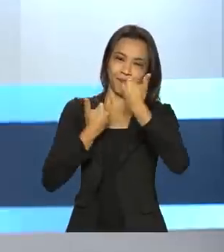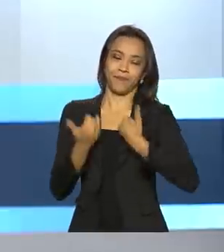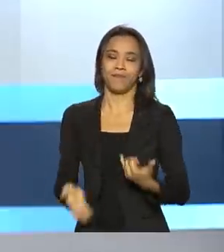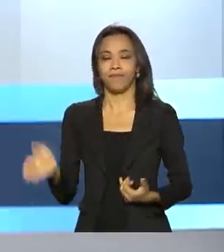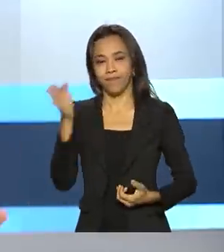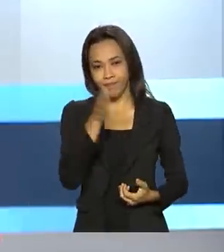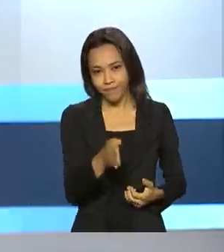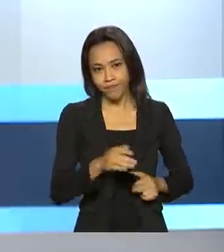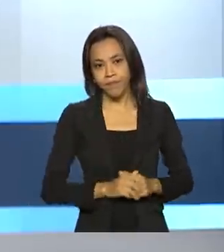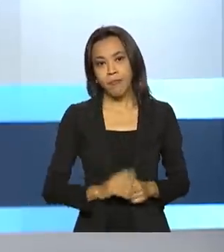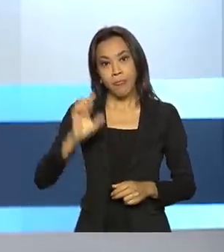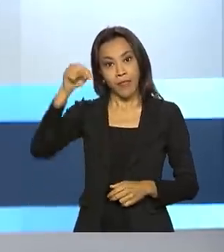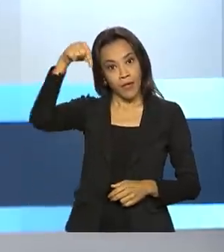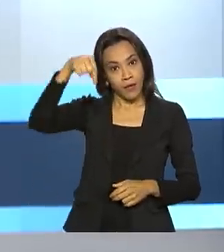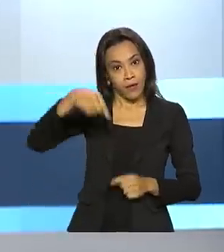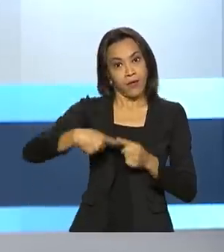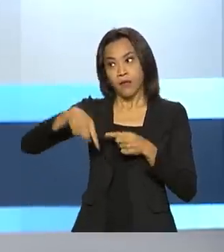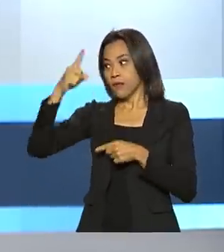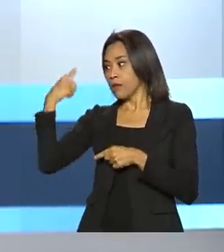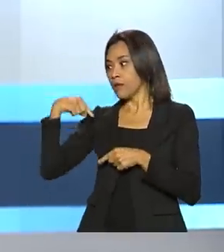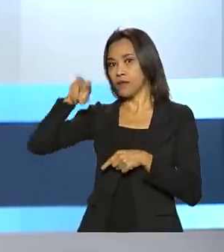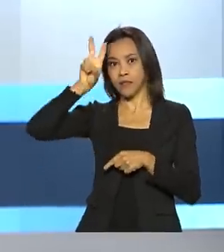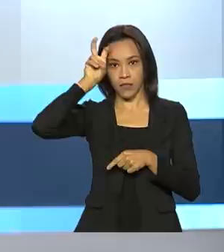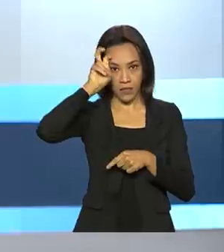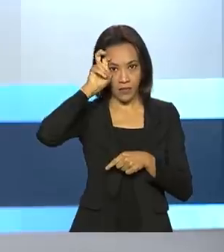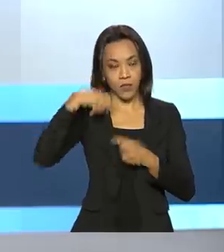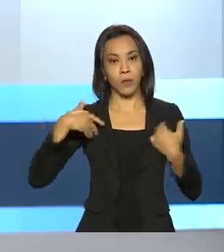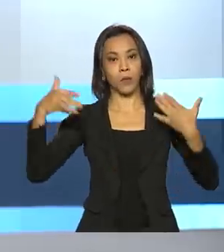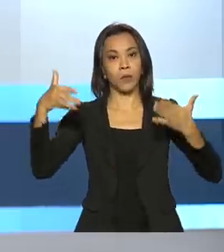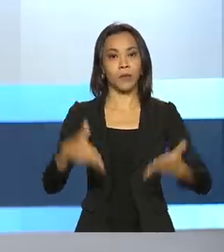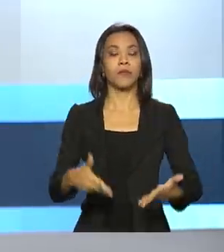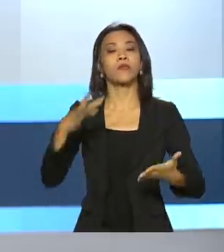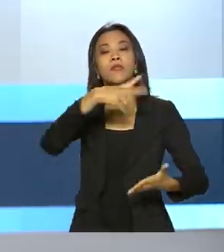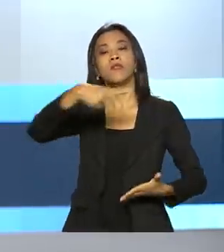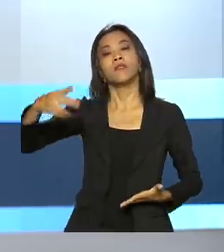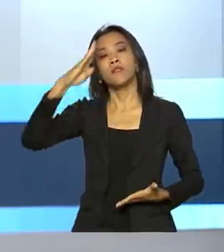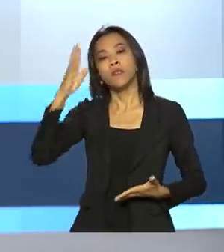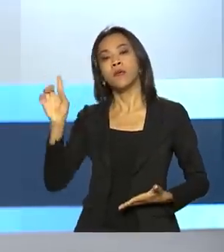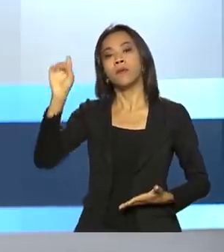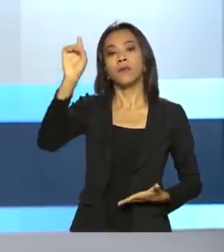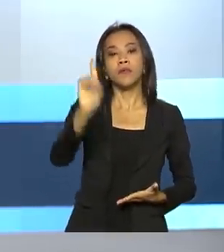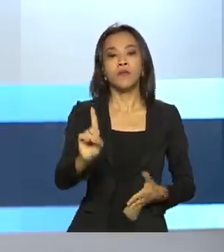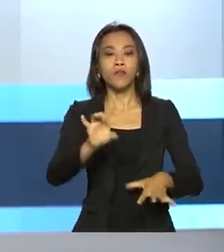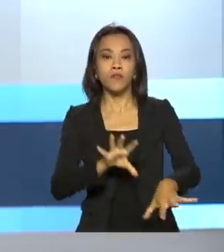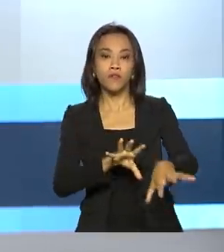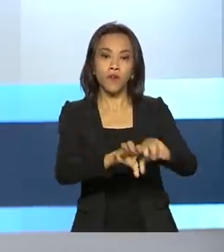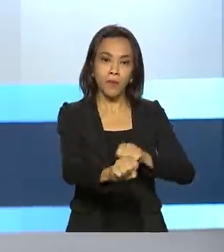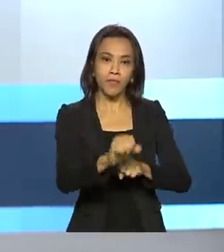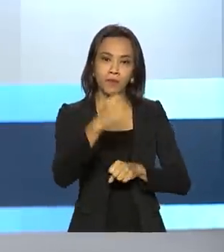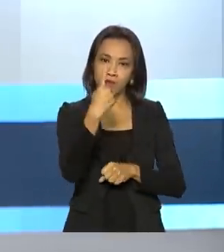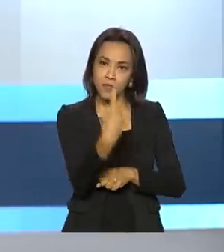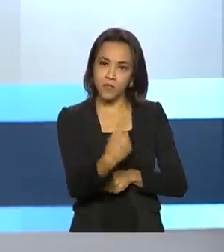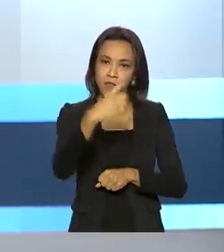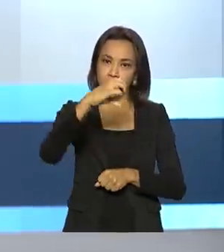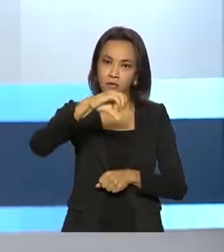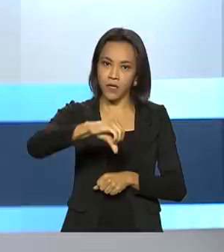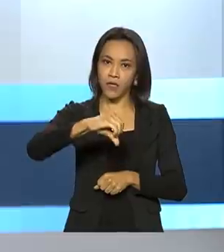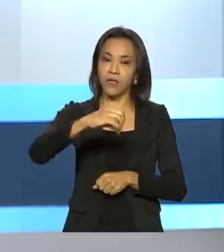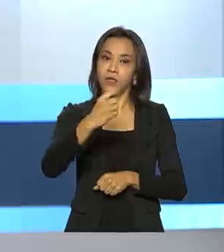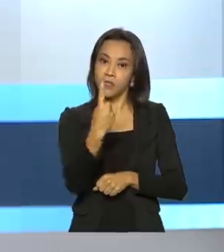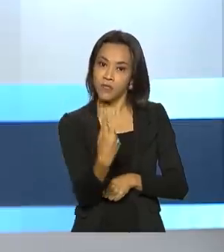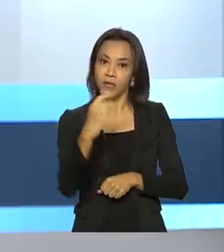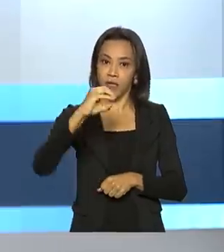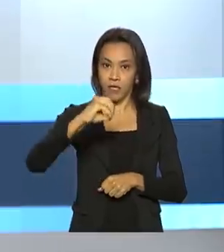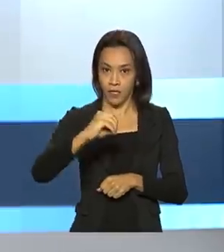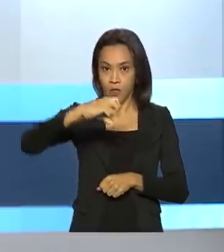e olha nessa quinta-feira o presidente bolsonaro participou da cerimônia de formação de 9 aspirantes a oficial